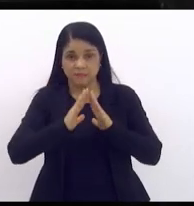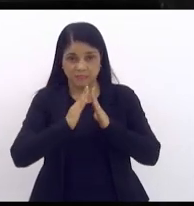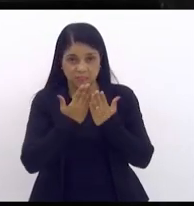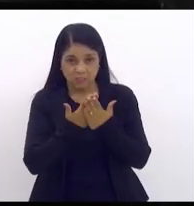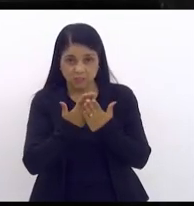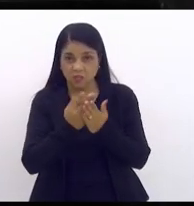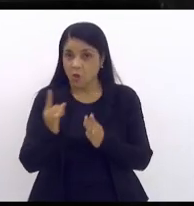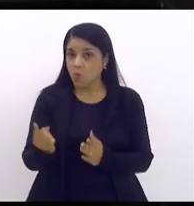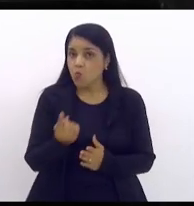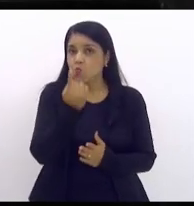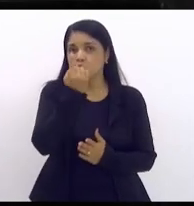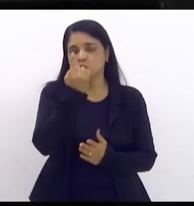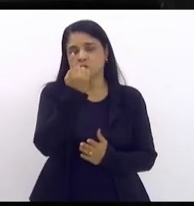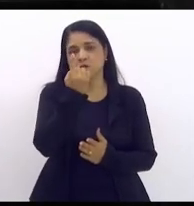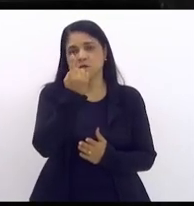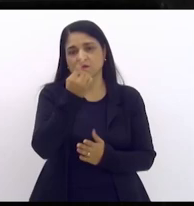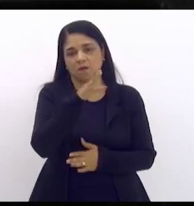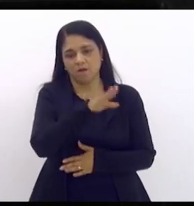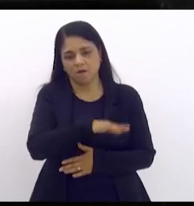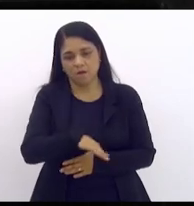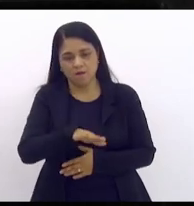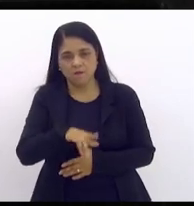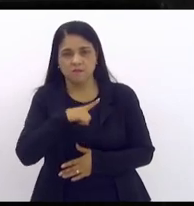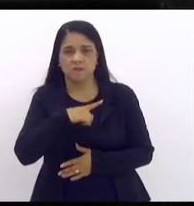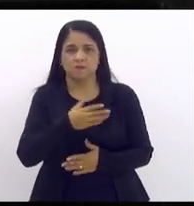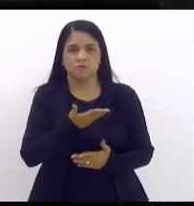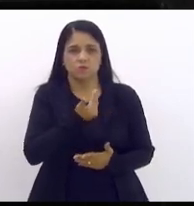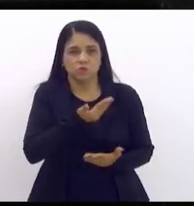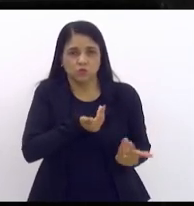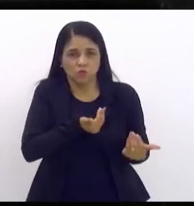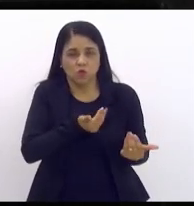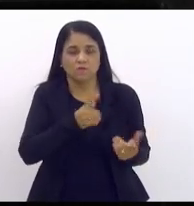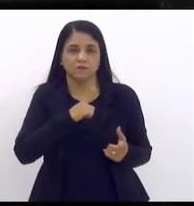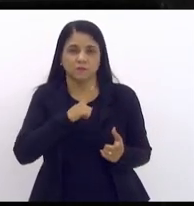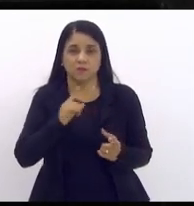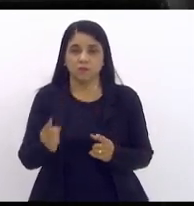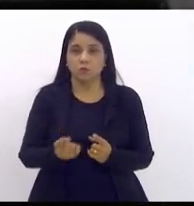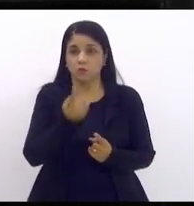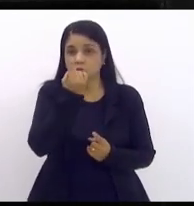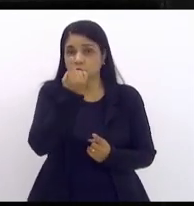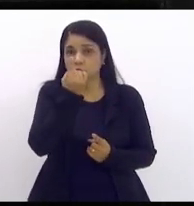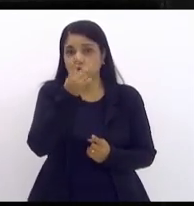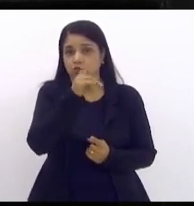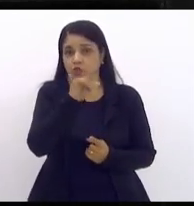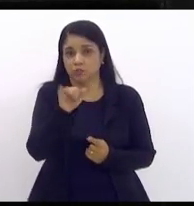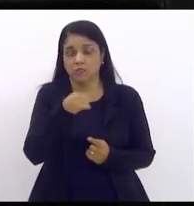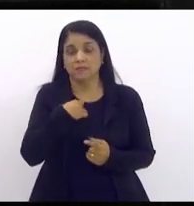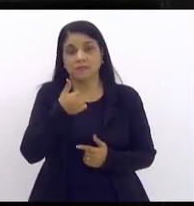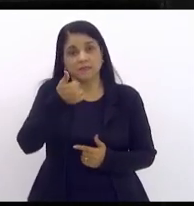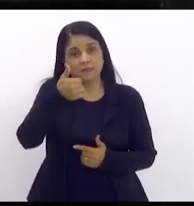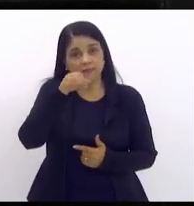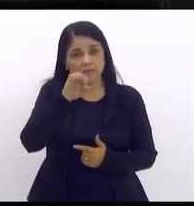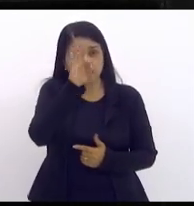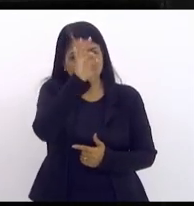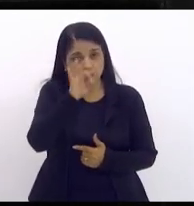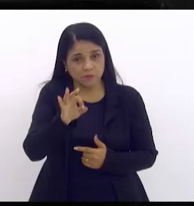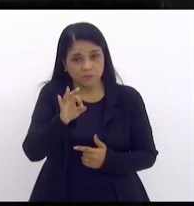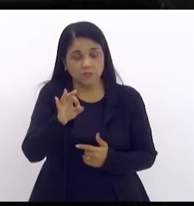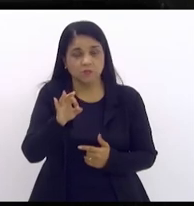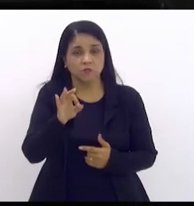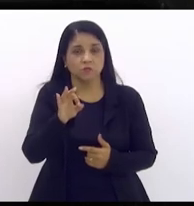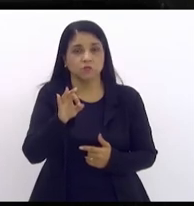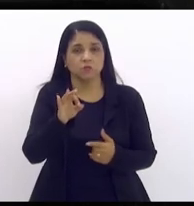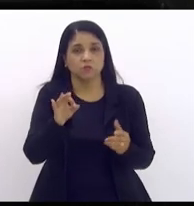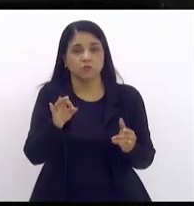que aquela criança, aquele adolescente terá durante o dia. Afinal de contas, temos 10% dos famintos